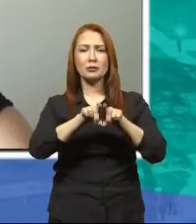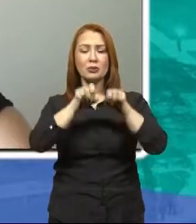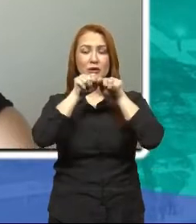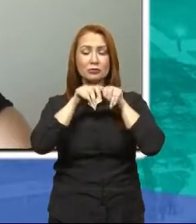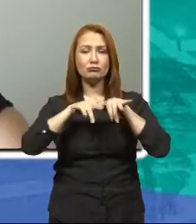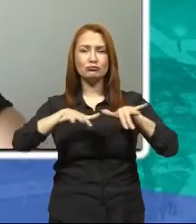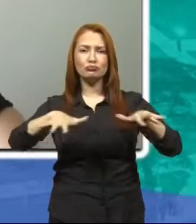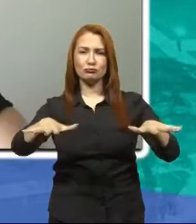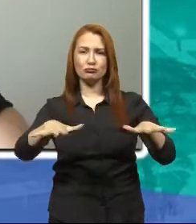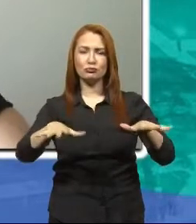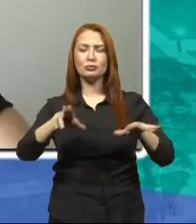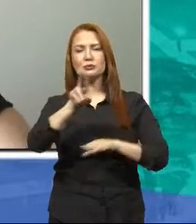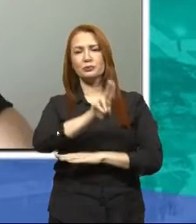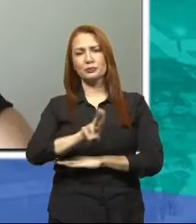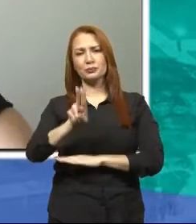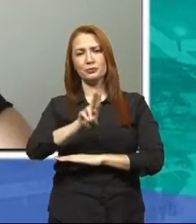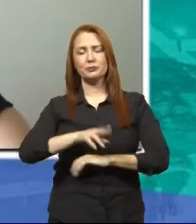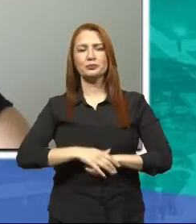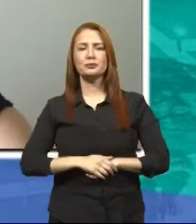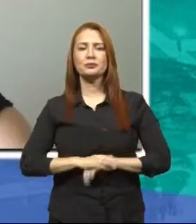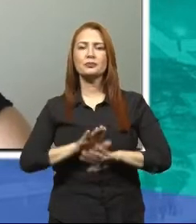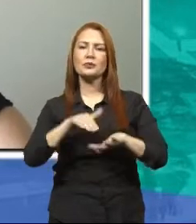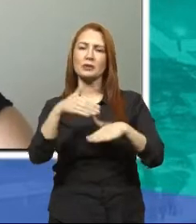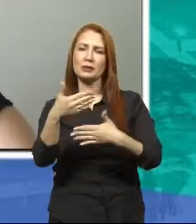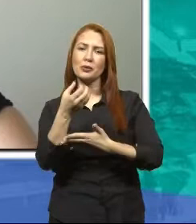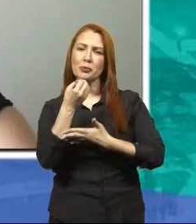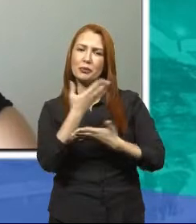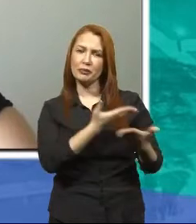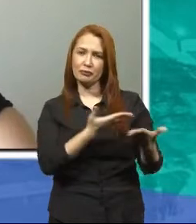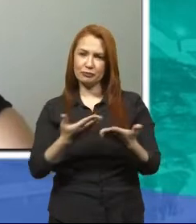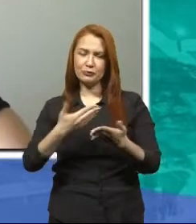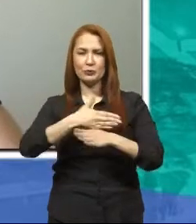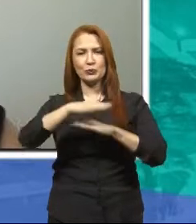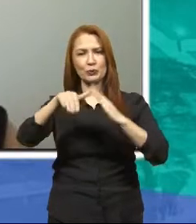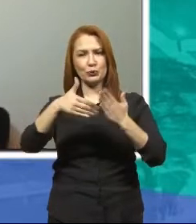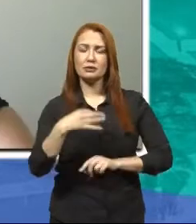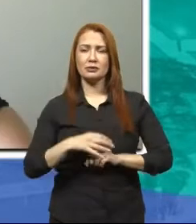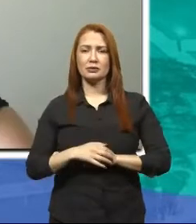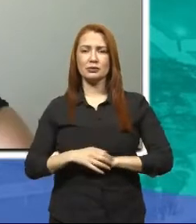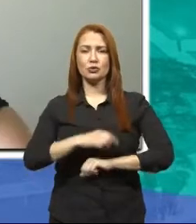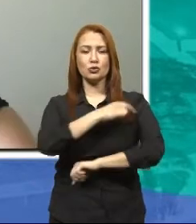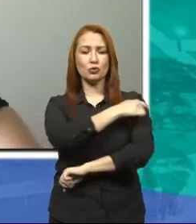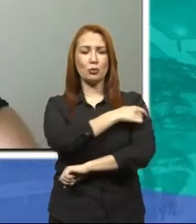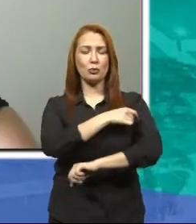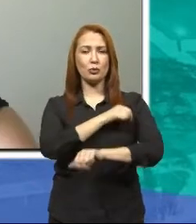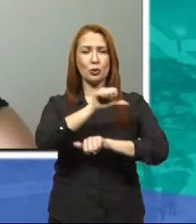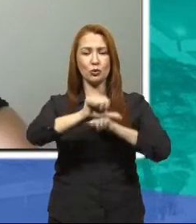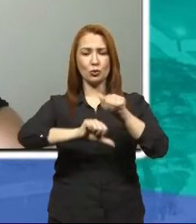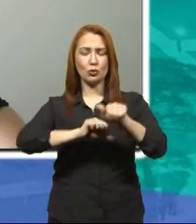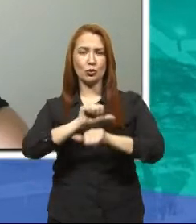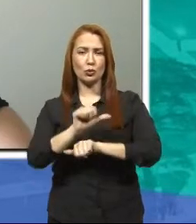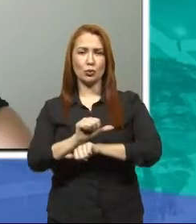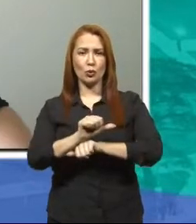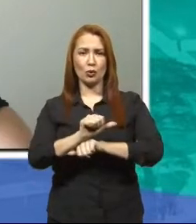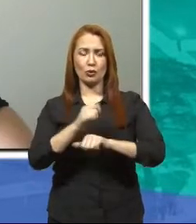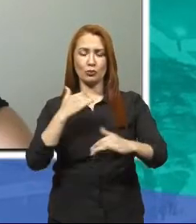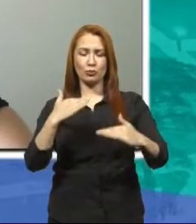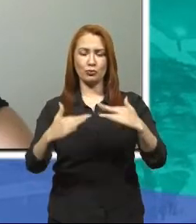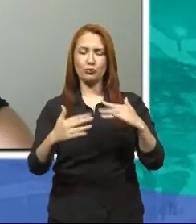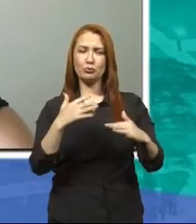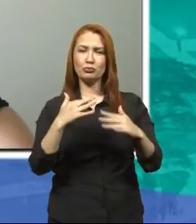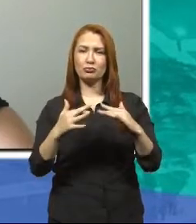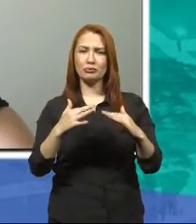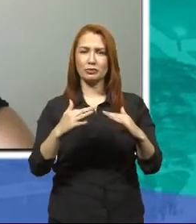uso. Então, sejam bem-vindos a todos. Nosso painel, então, ele